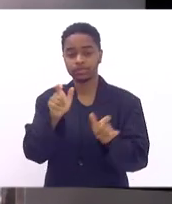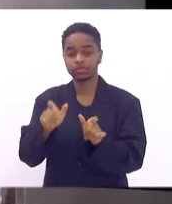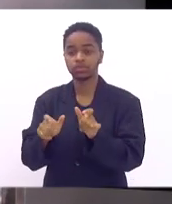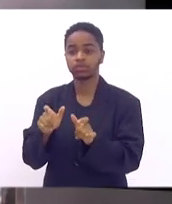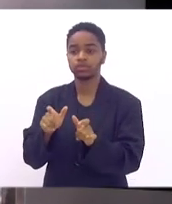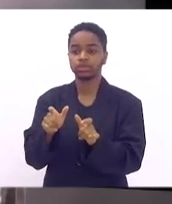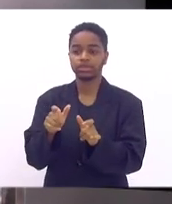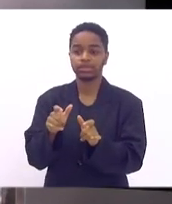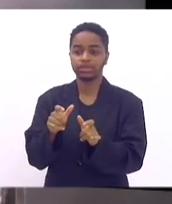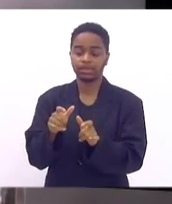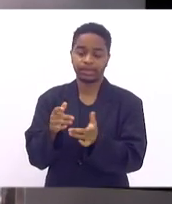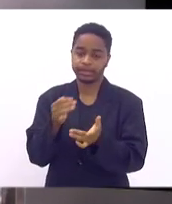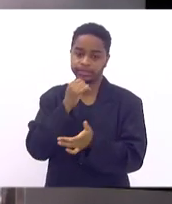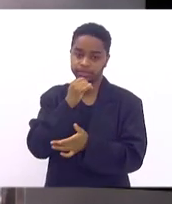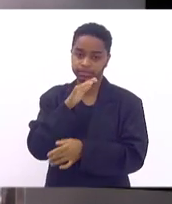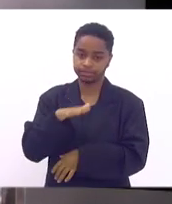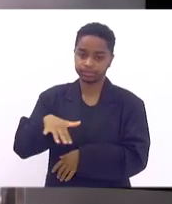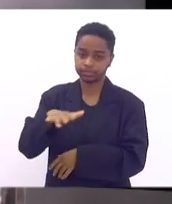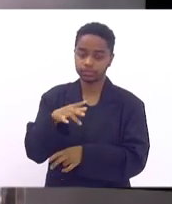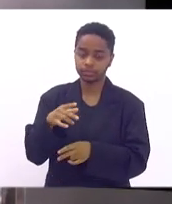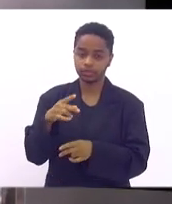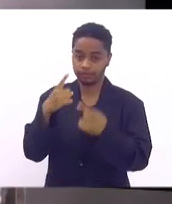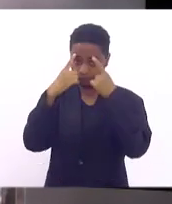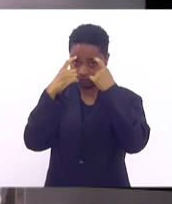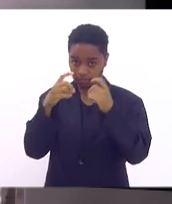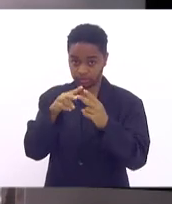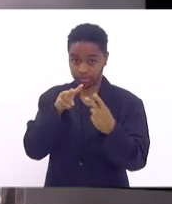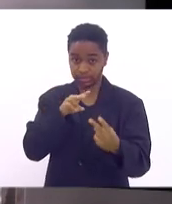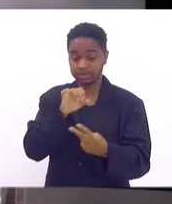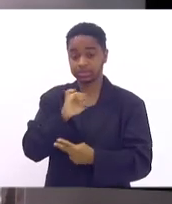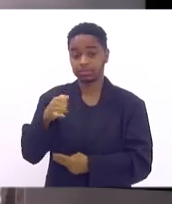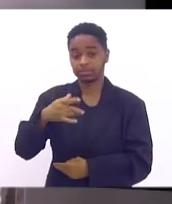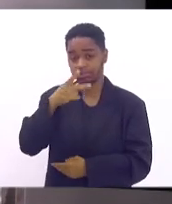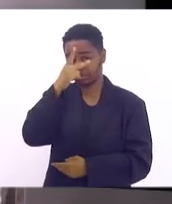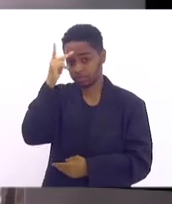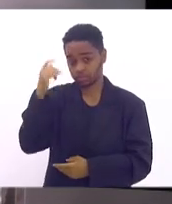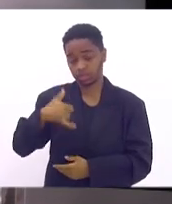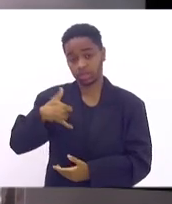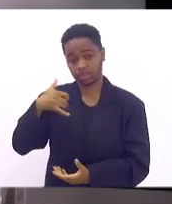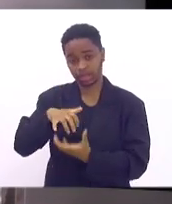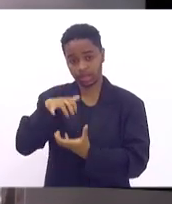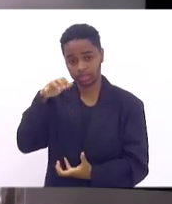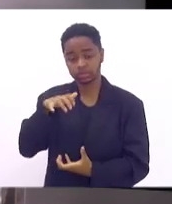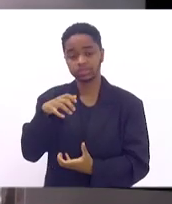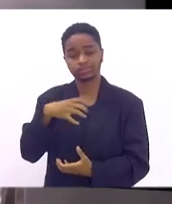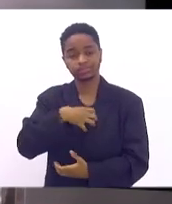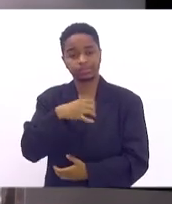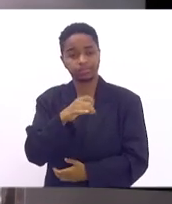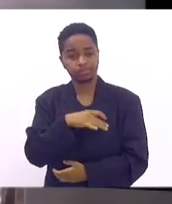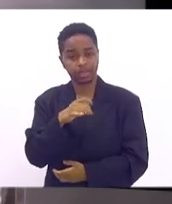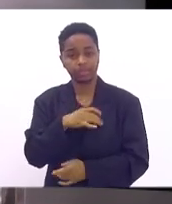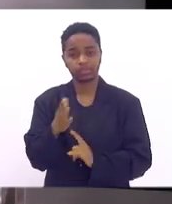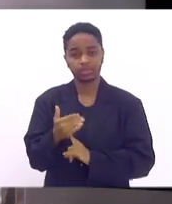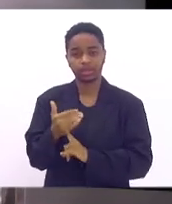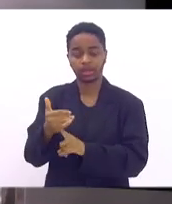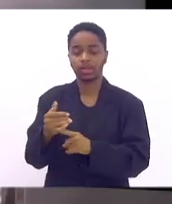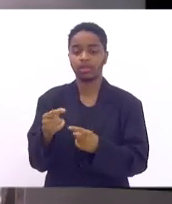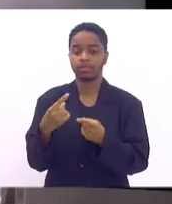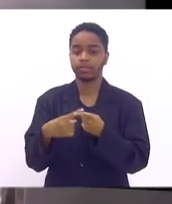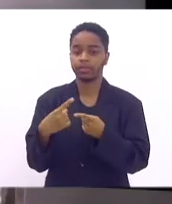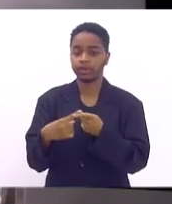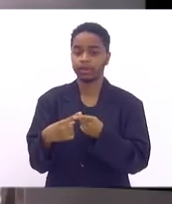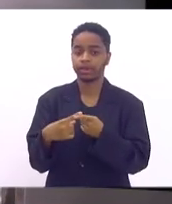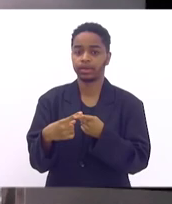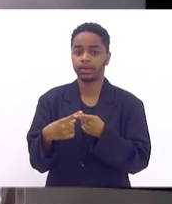essa questão da violência cibernética, quando as pessoas são mais velhas, com muito medo da tecnologia. Né? A tecnologia torna um monstro e